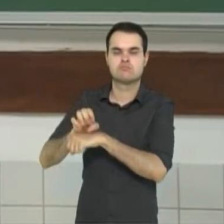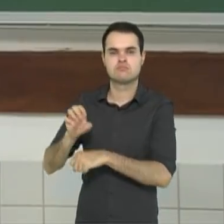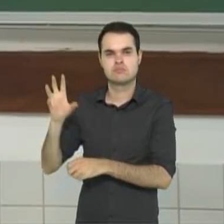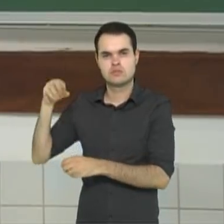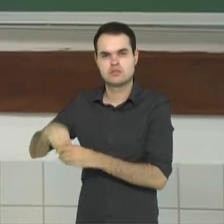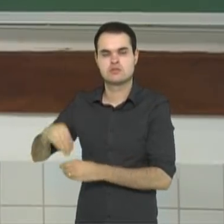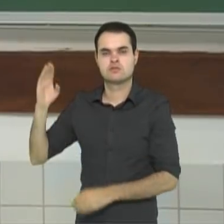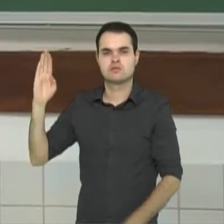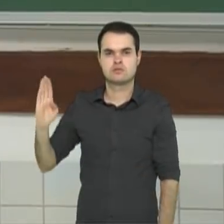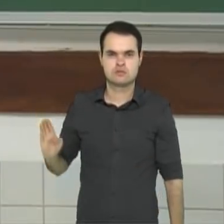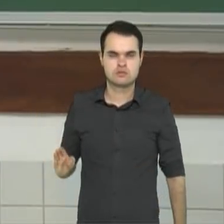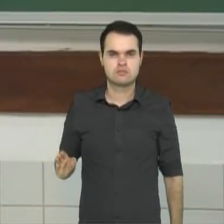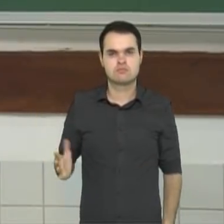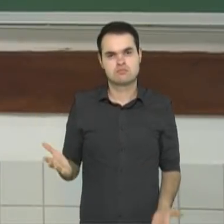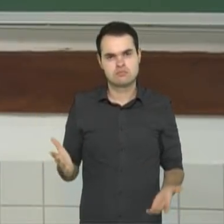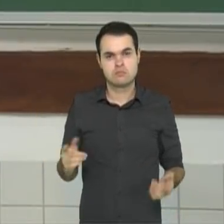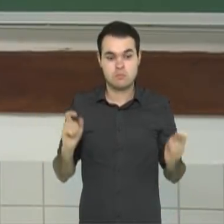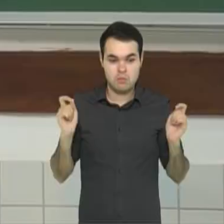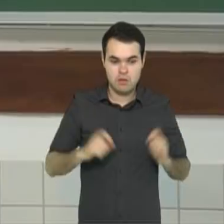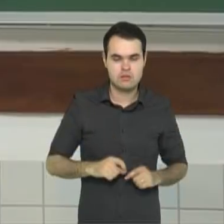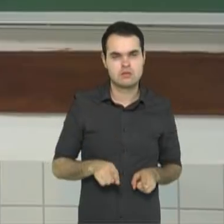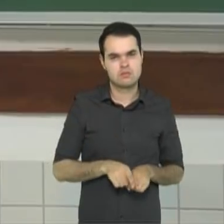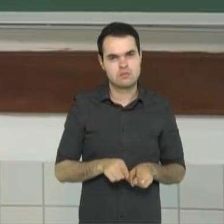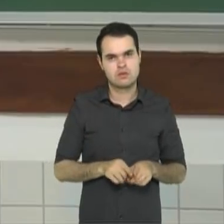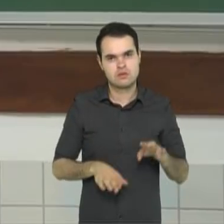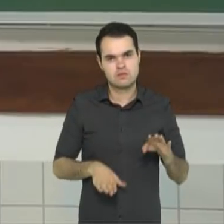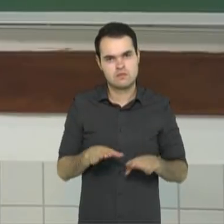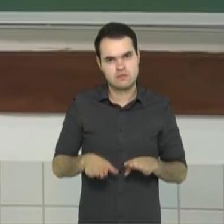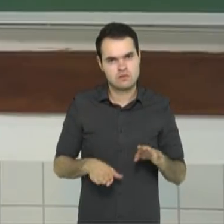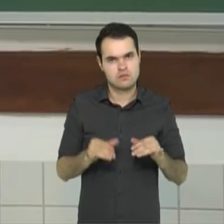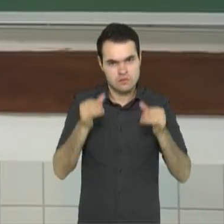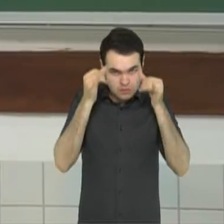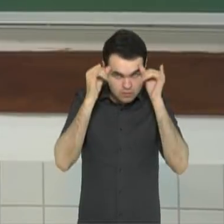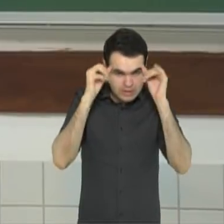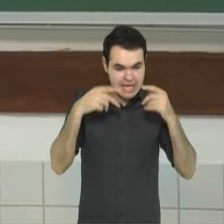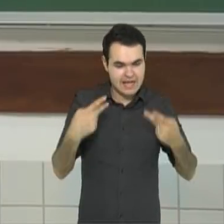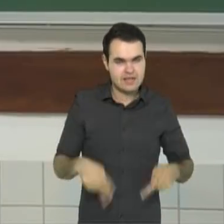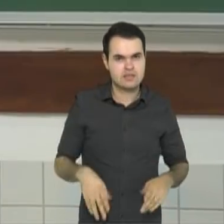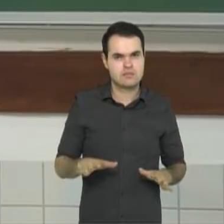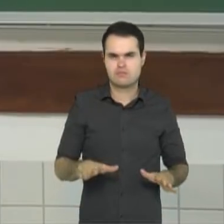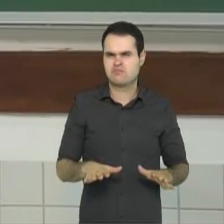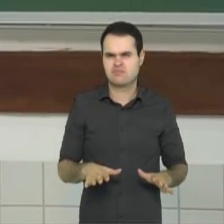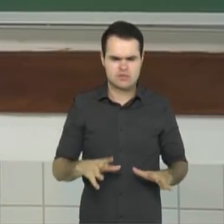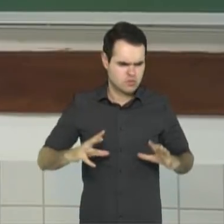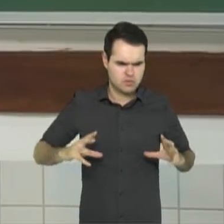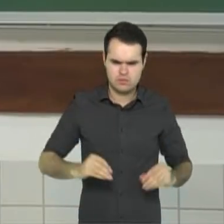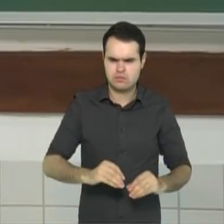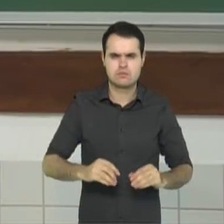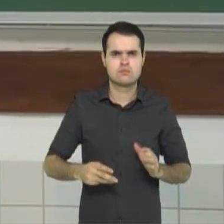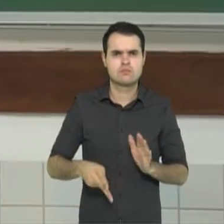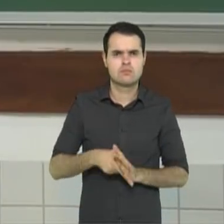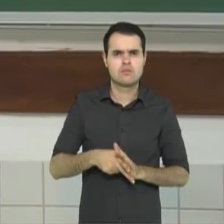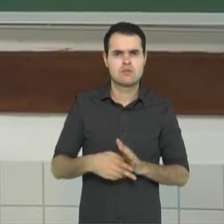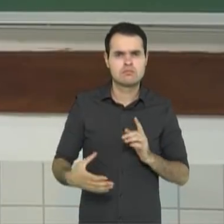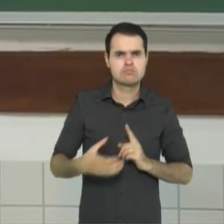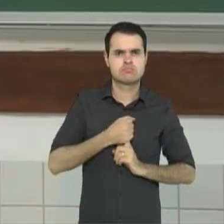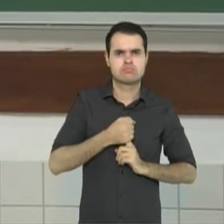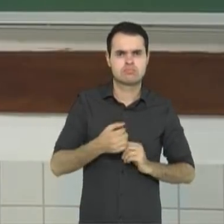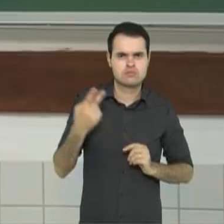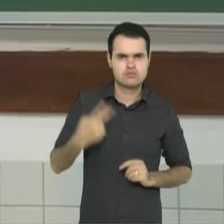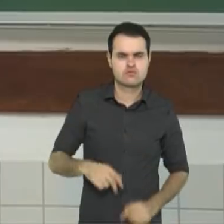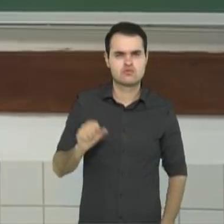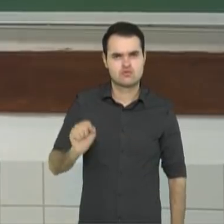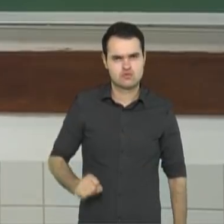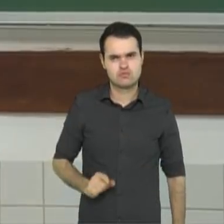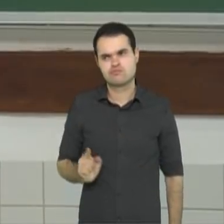quem tinha possibilidades, não, vamos também ter criações de gado aqui, para não ficar totalmente dependente do gado que vem do